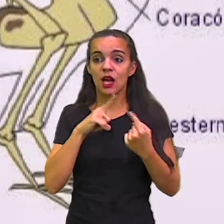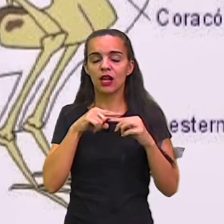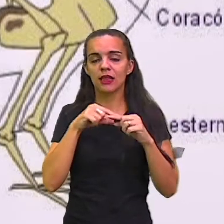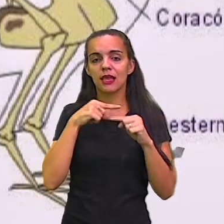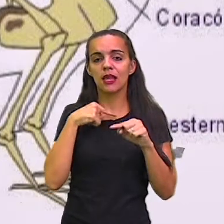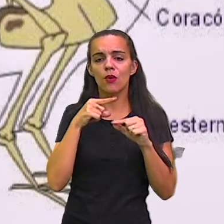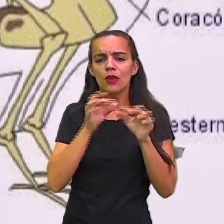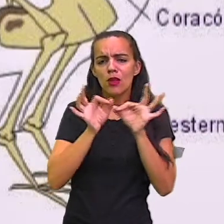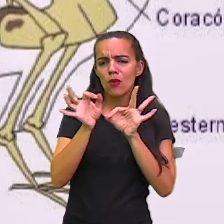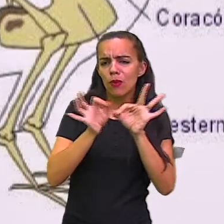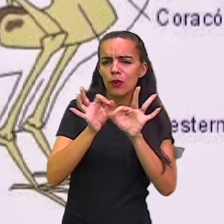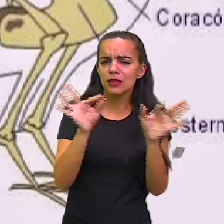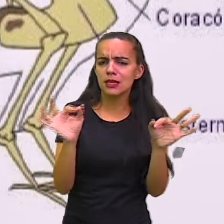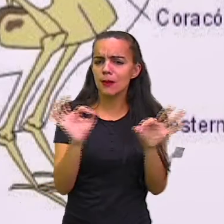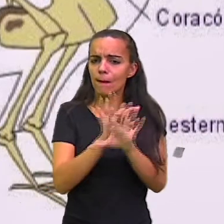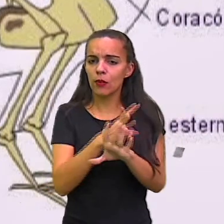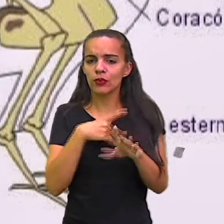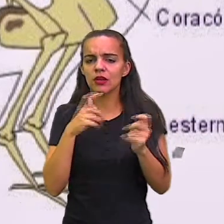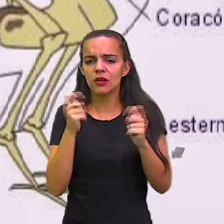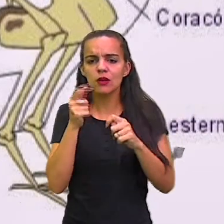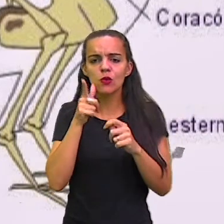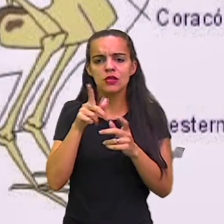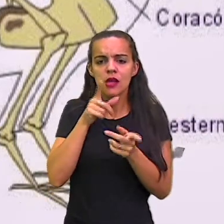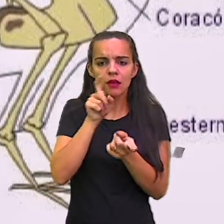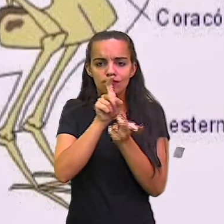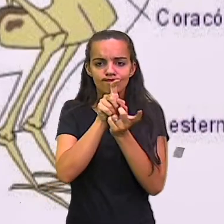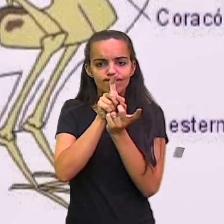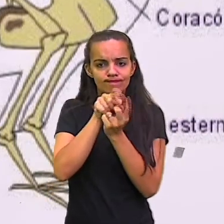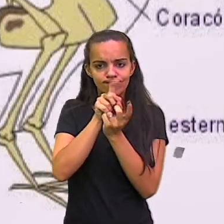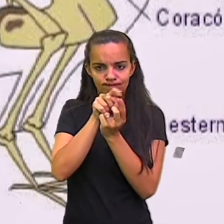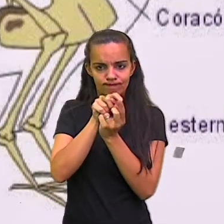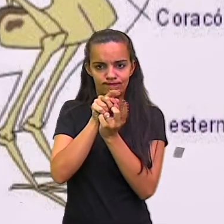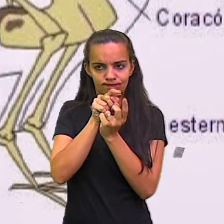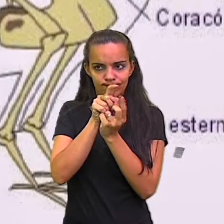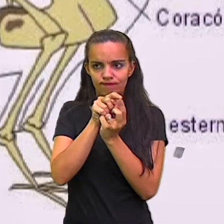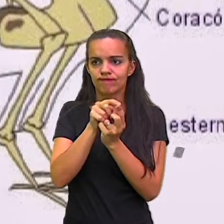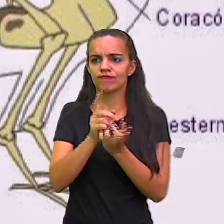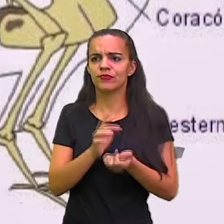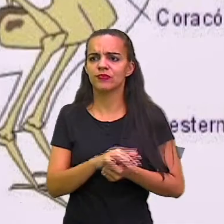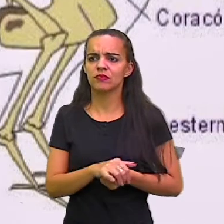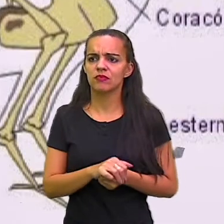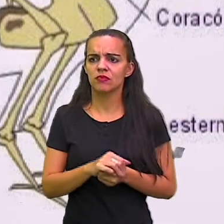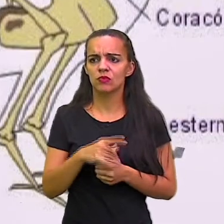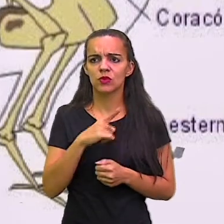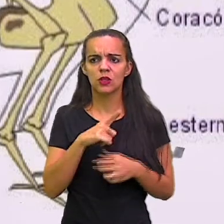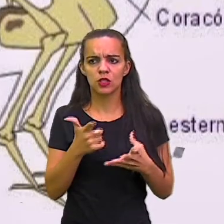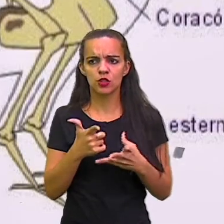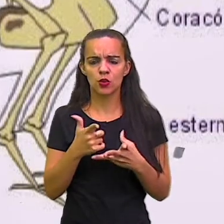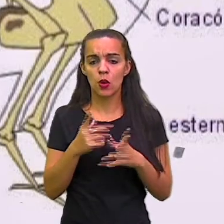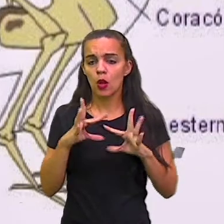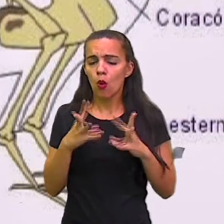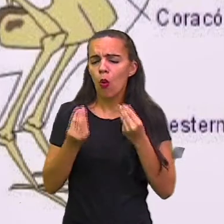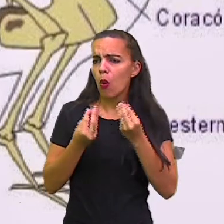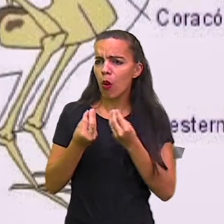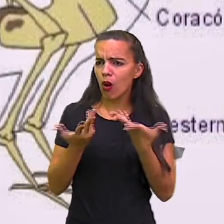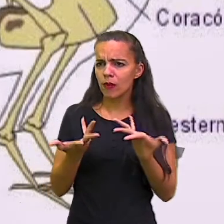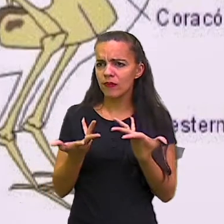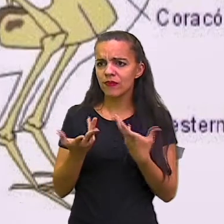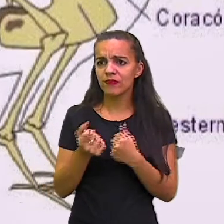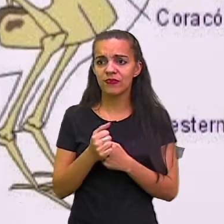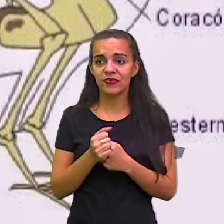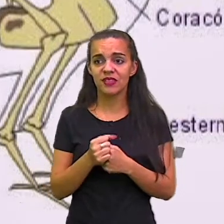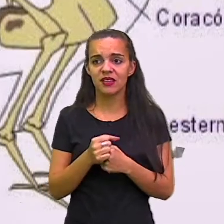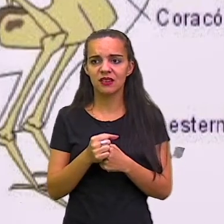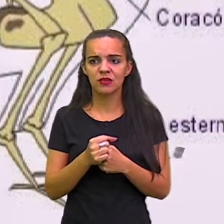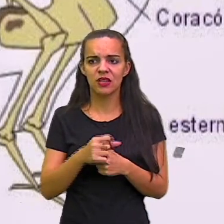uma organização serrilhada e aí E como que significa tudo isso Além disso